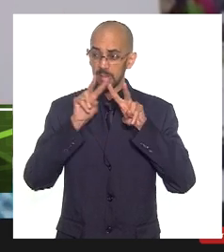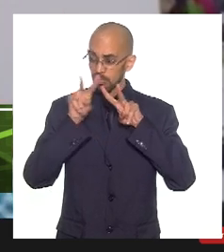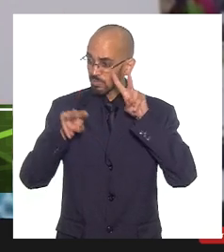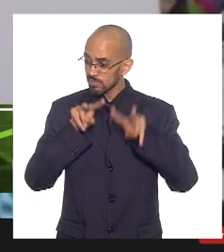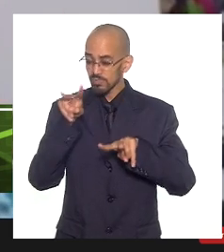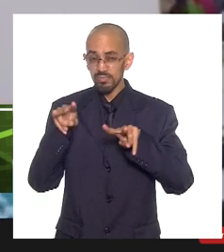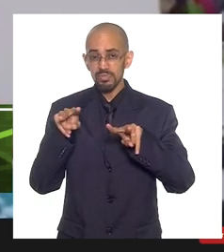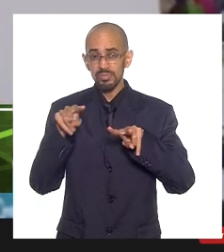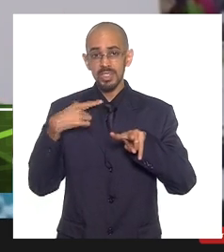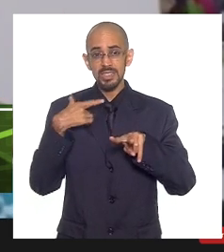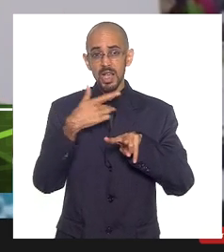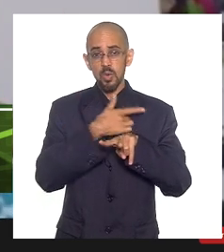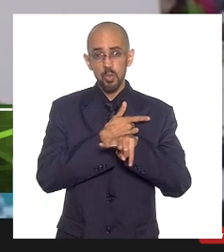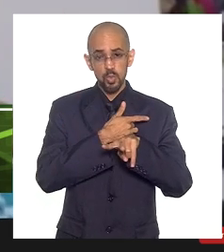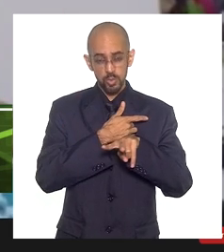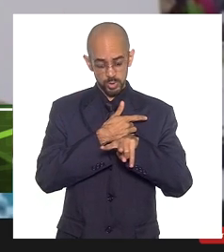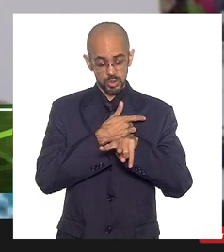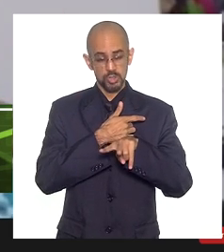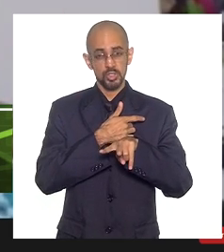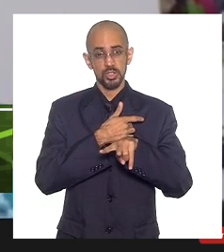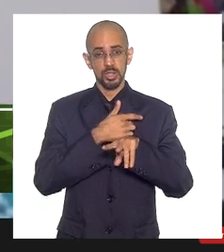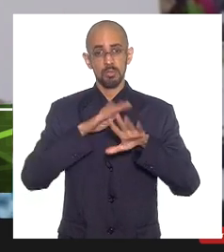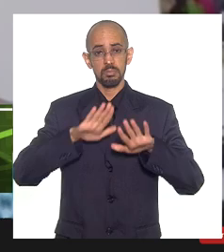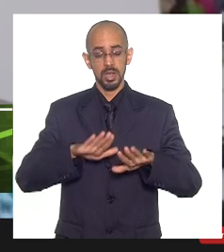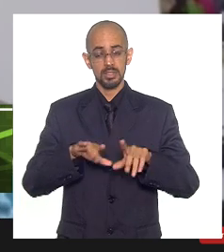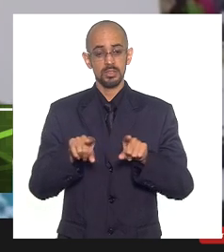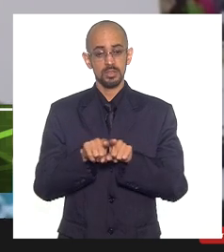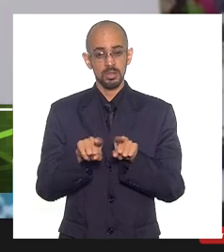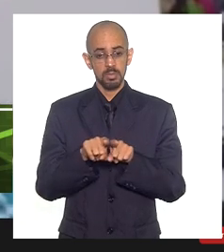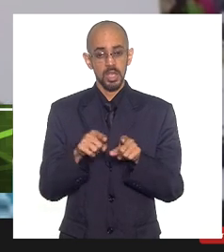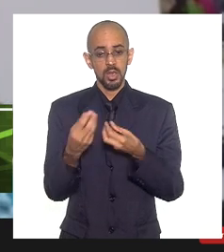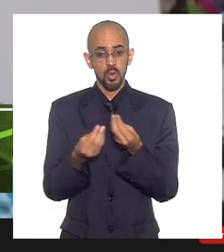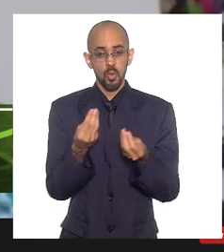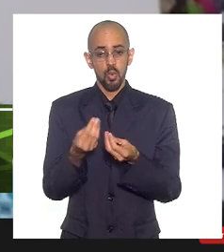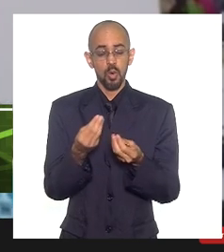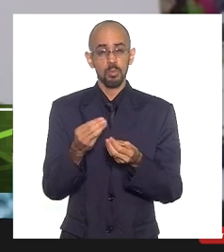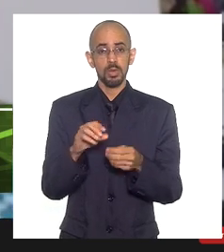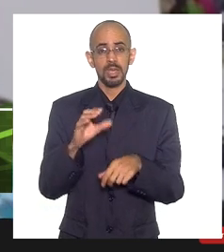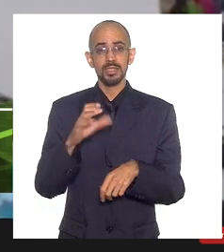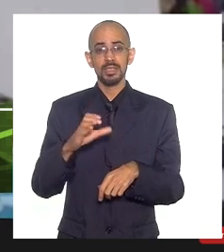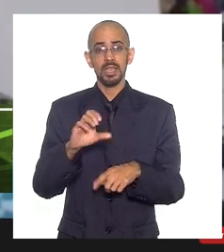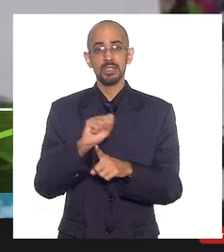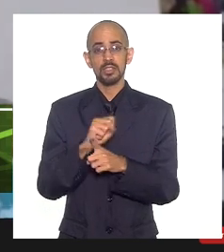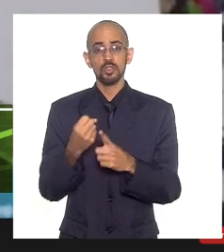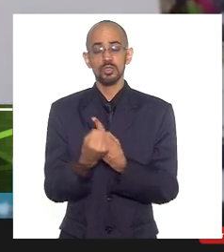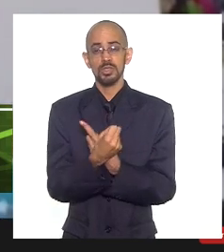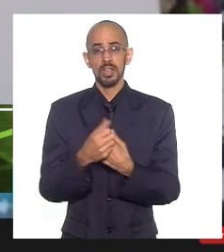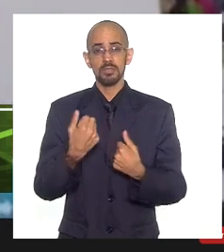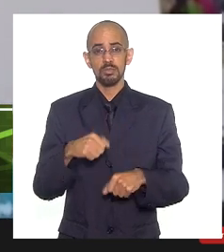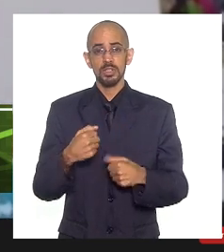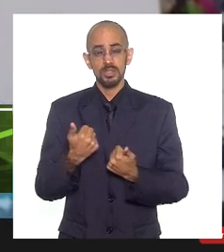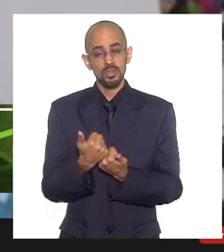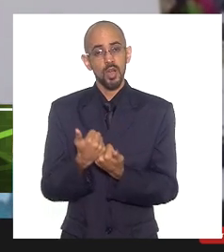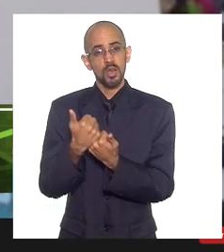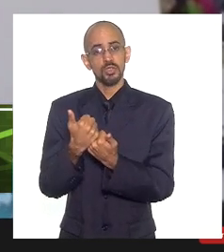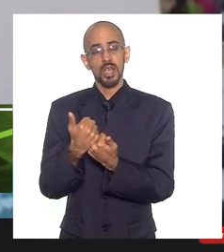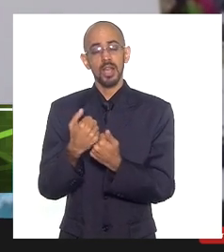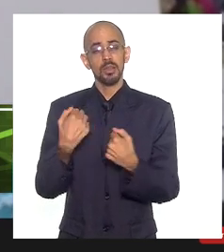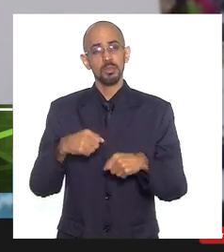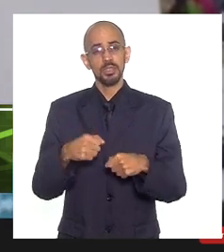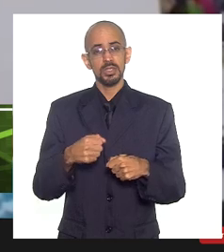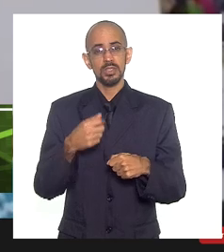como as humanidades e as ciências sociais tem enorme contribuição a dar e precisam falar sobre